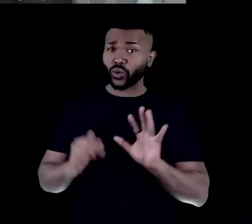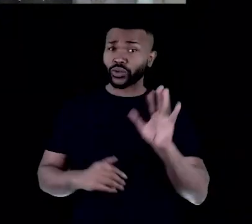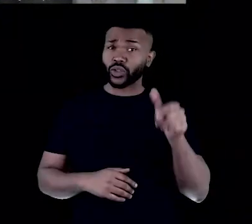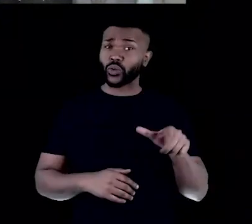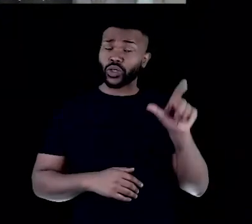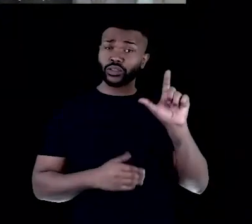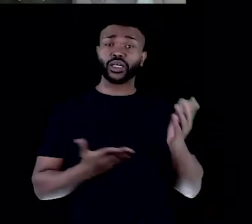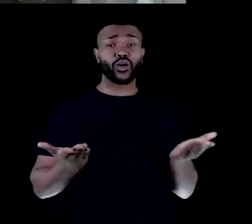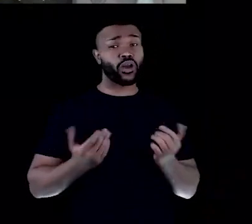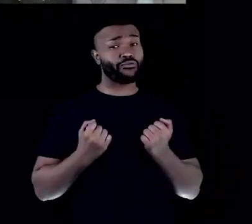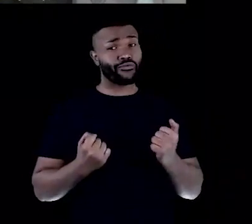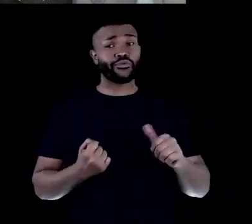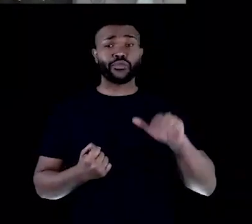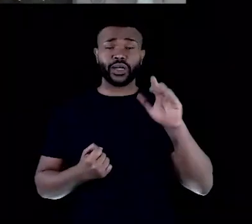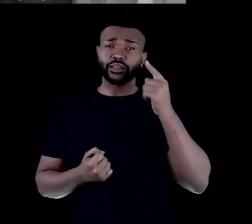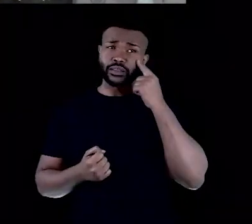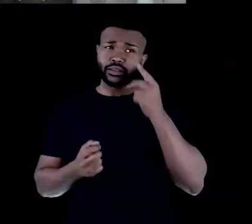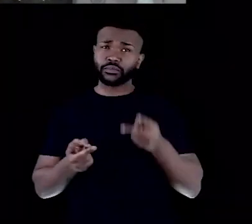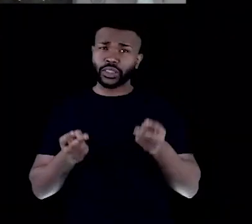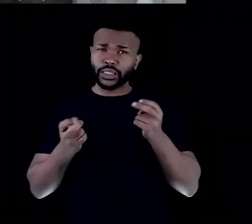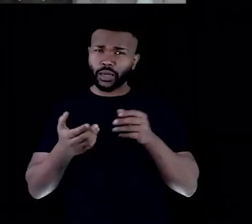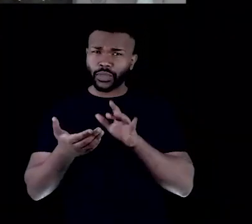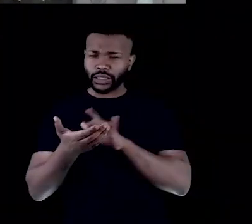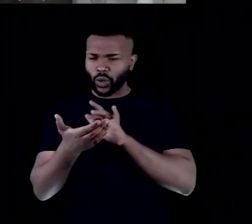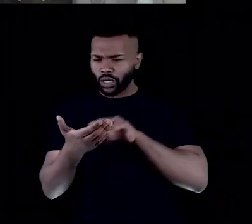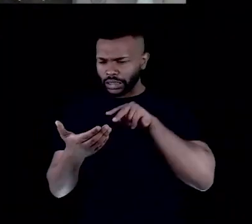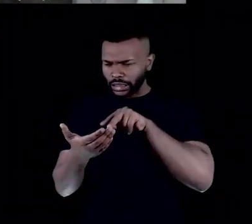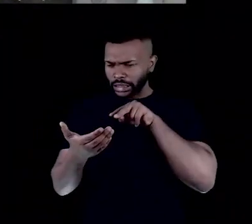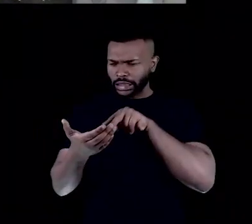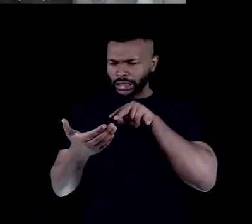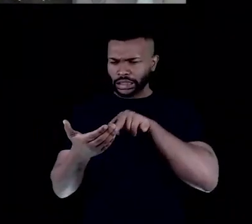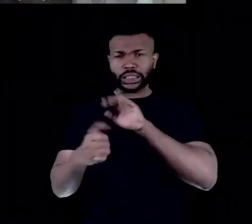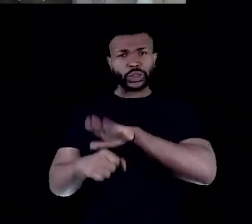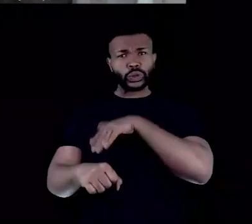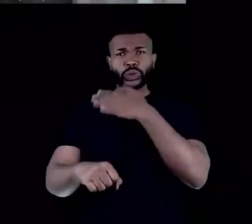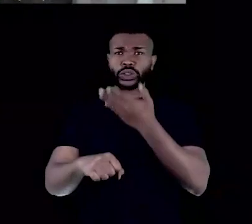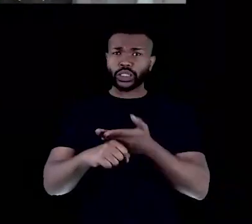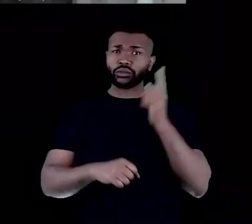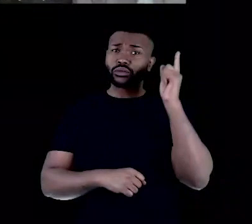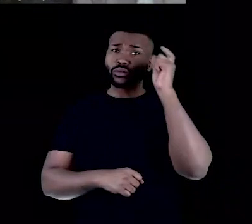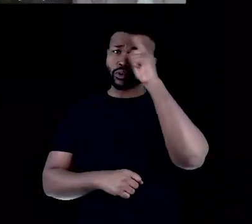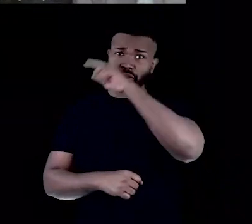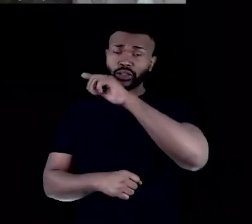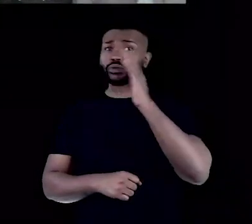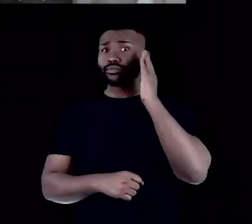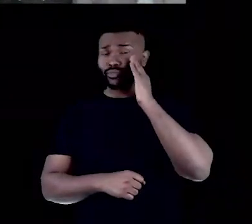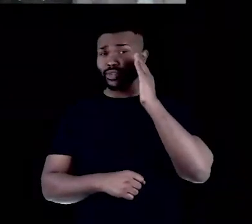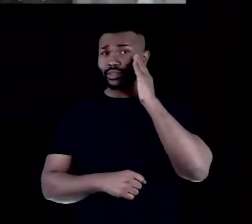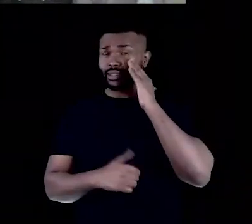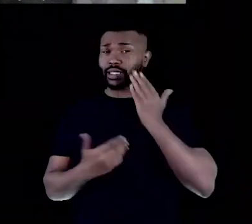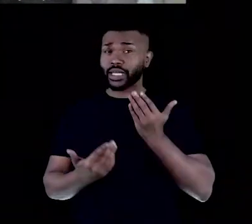acontecendo anteriormente, mas ele se intensificou agora. A gente vê como a gente fica vidrado no celular o dia inteiro, sabe? Isso é meio difícil de